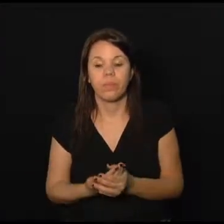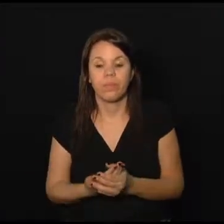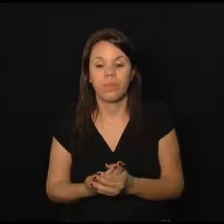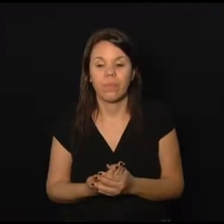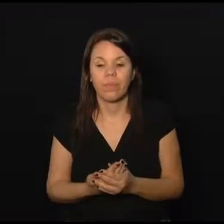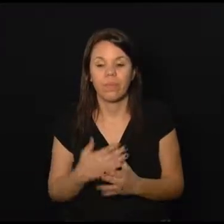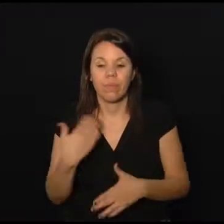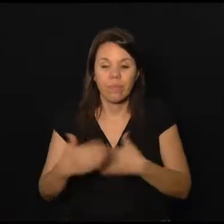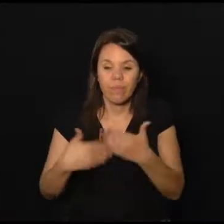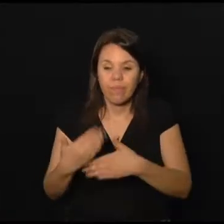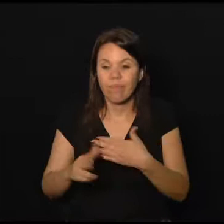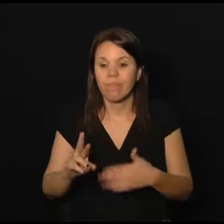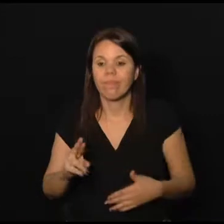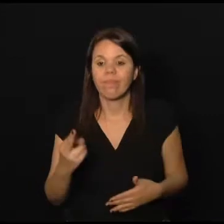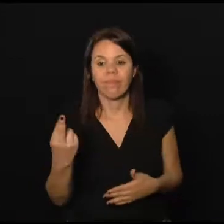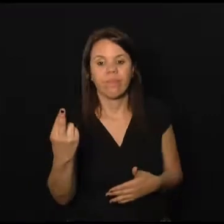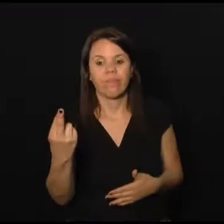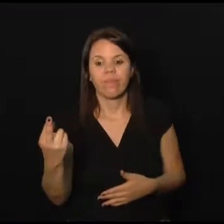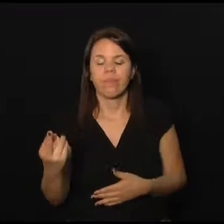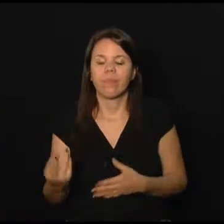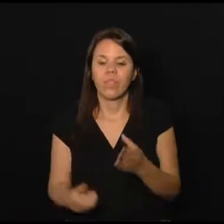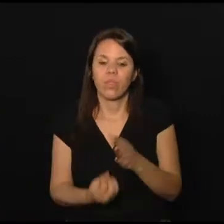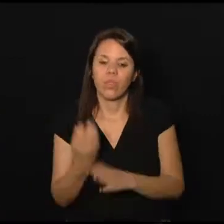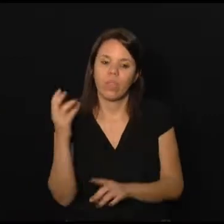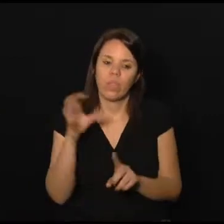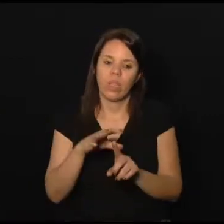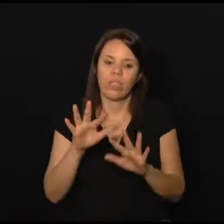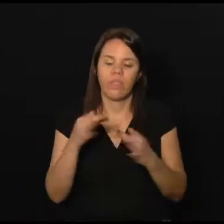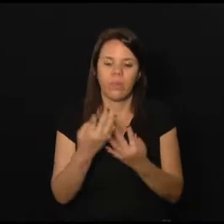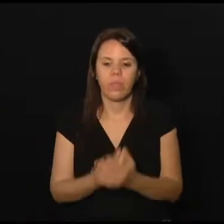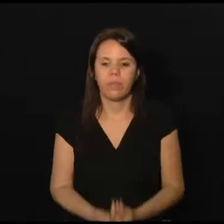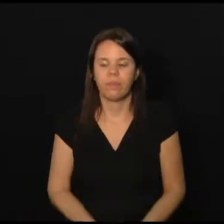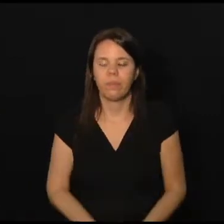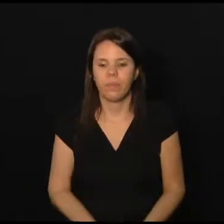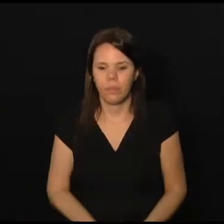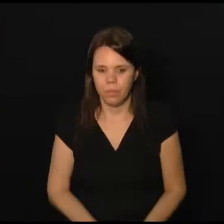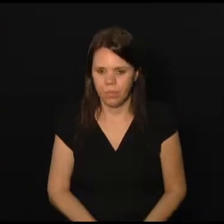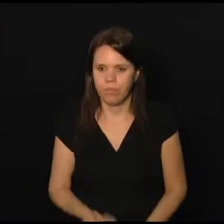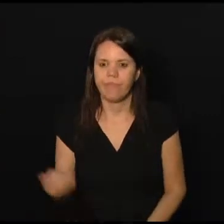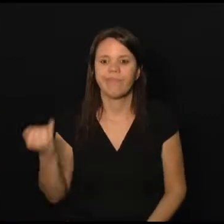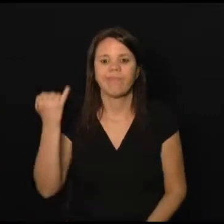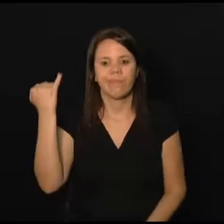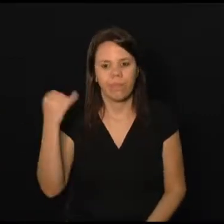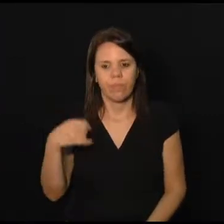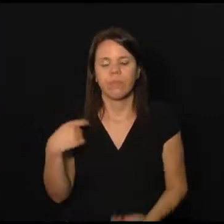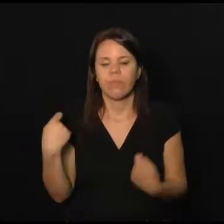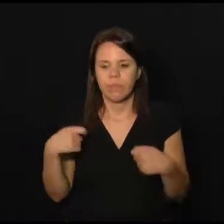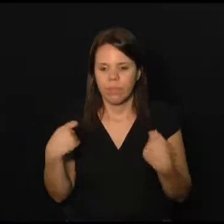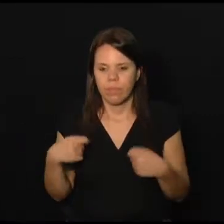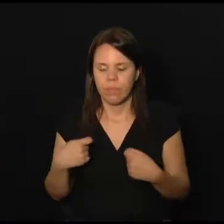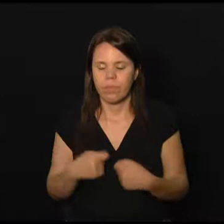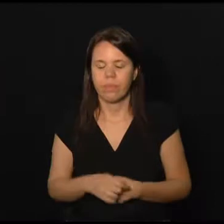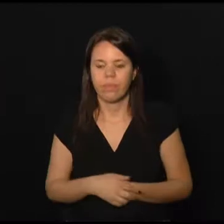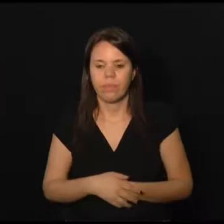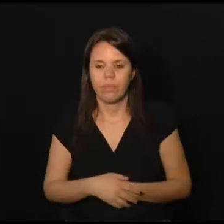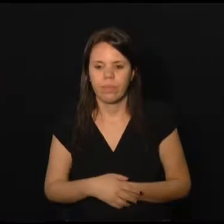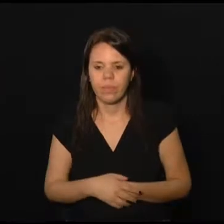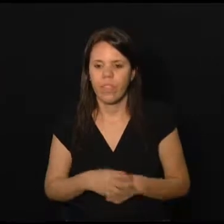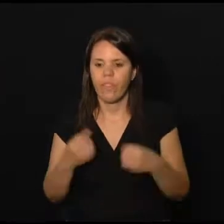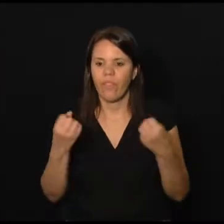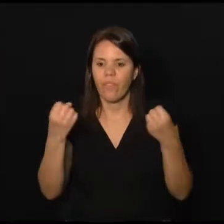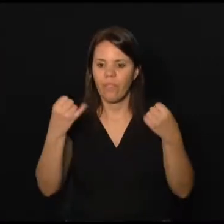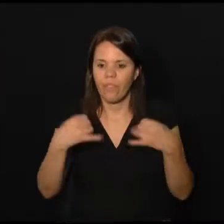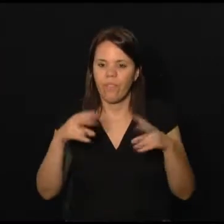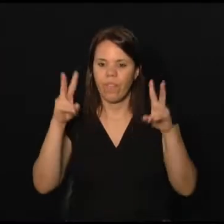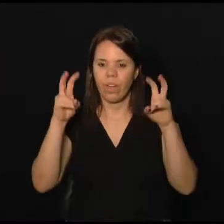do comportamento do dependente vêm sobre a família. Isso é um outro ponto muito importante que precisamos falar sobre